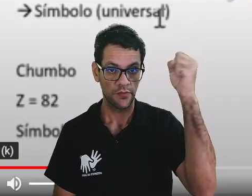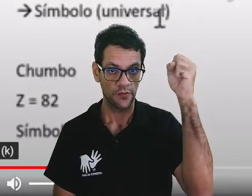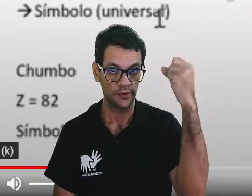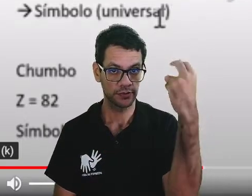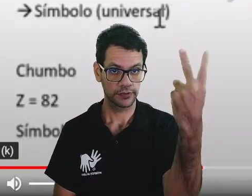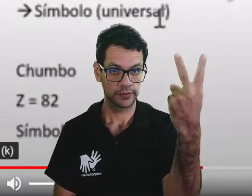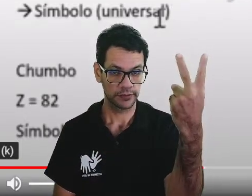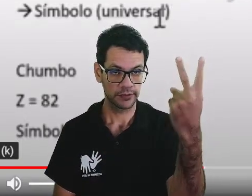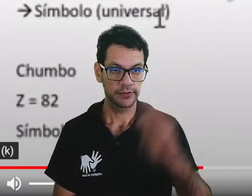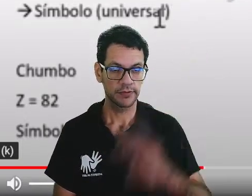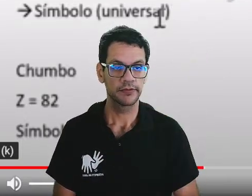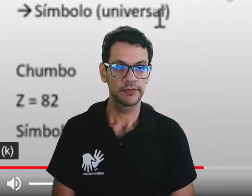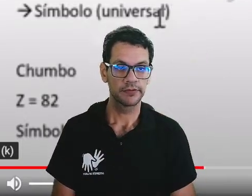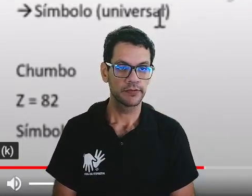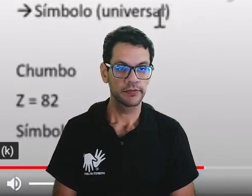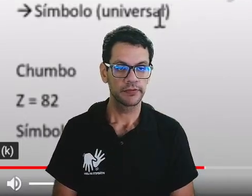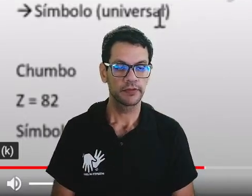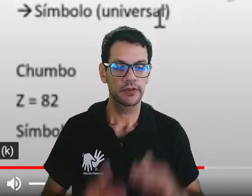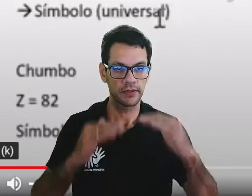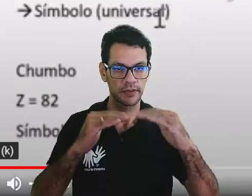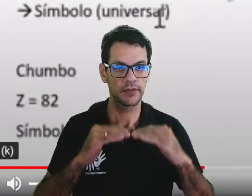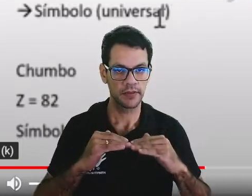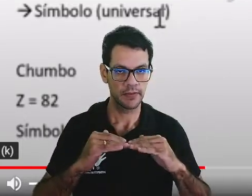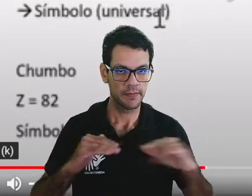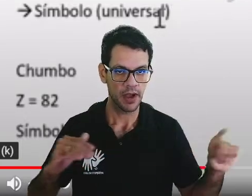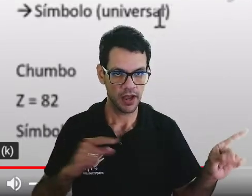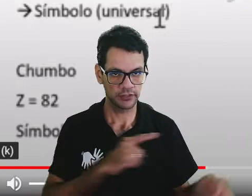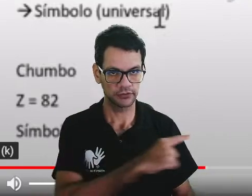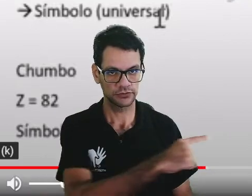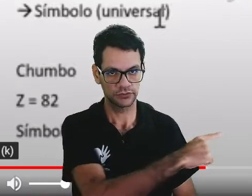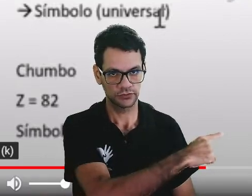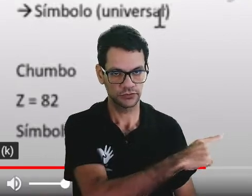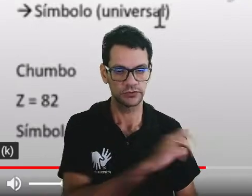símbolo chumbo, e o número de massa, que seria, então,